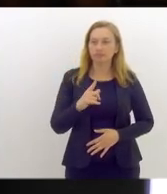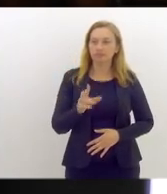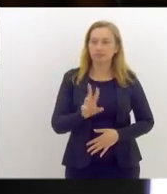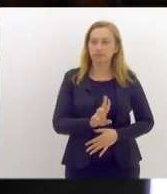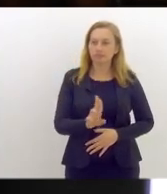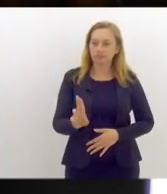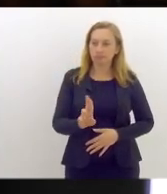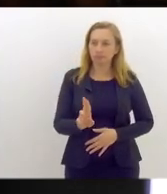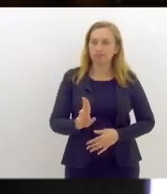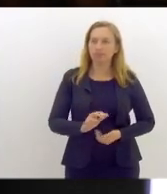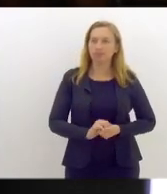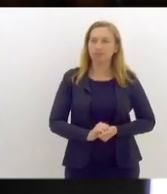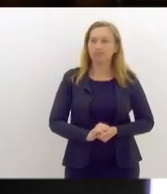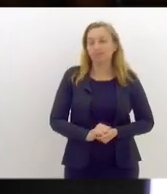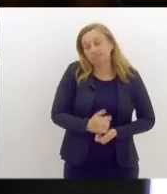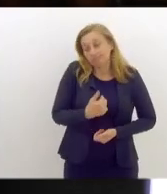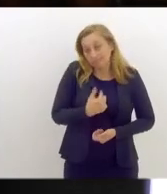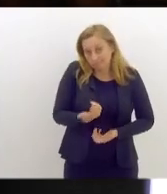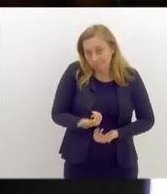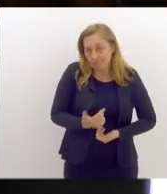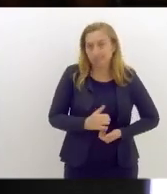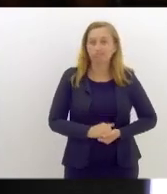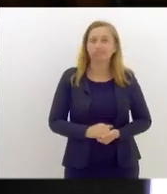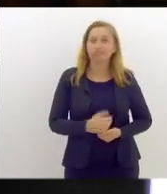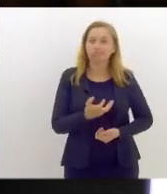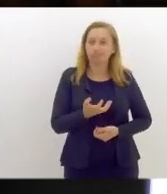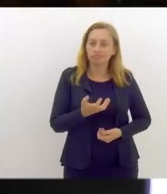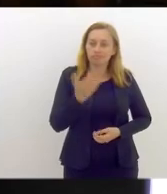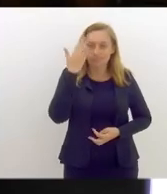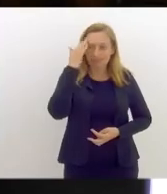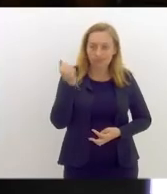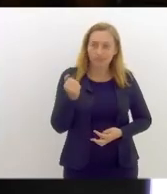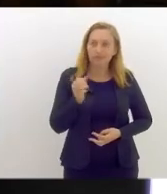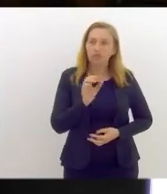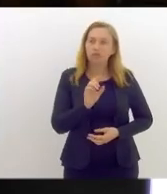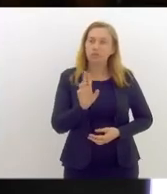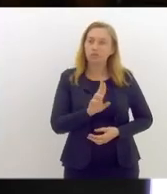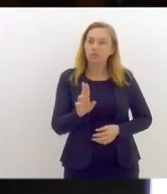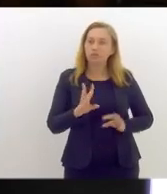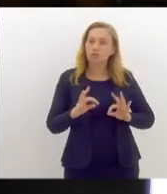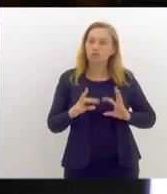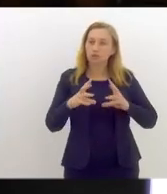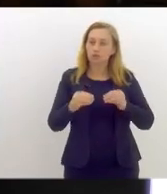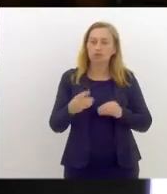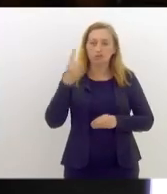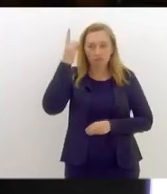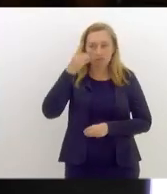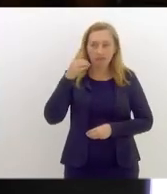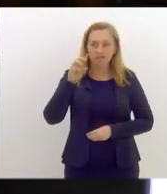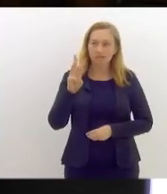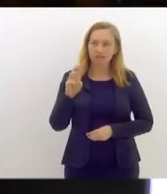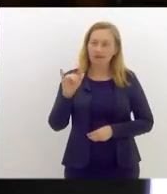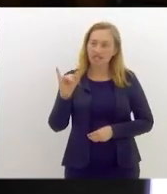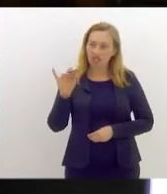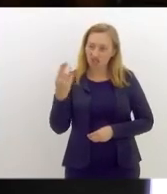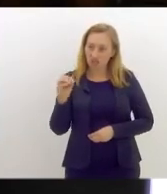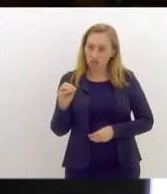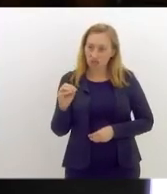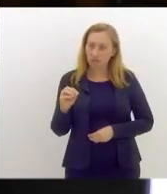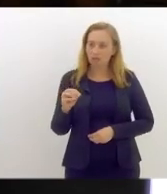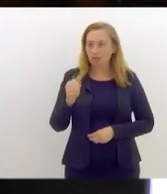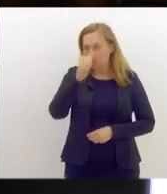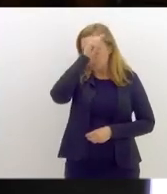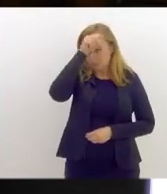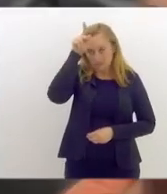campanha né e eu tava querendo saber o nome completo do deputado Waguinho que eu conheço como do prefeito